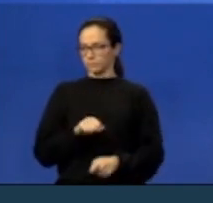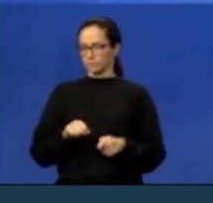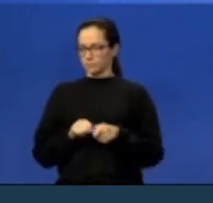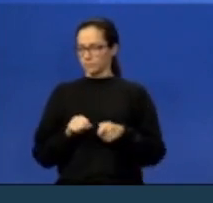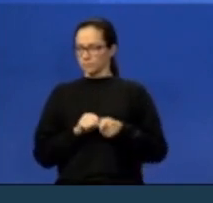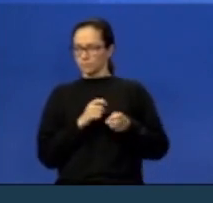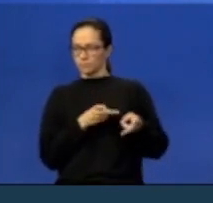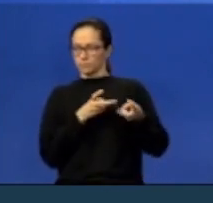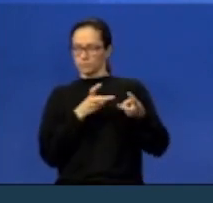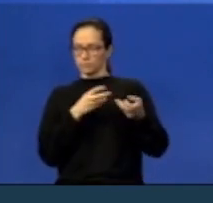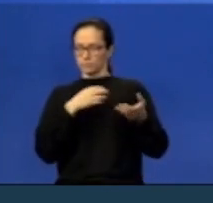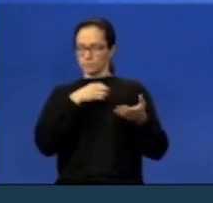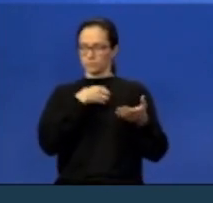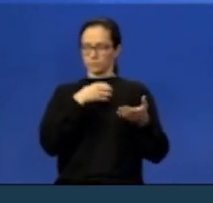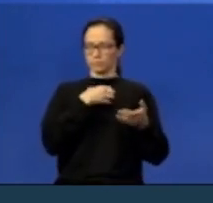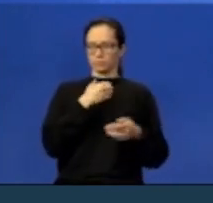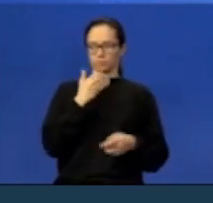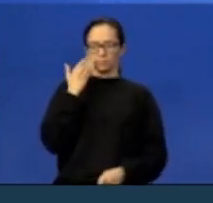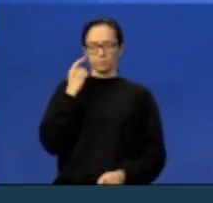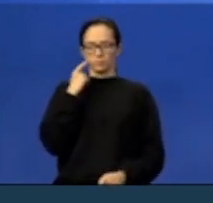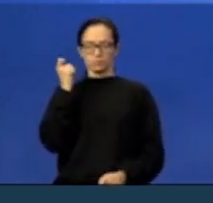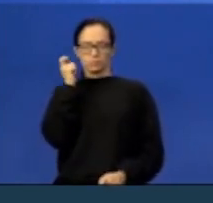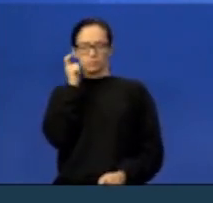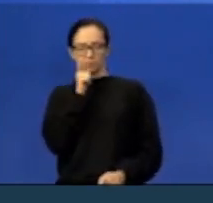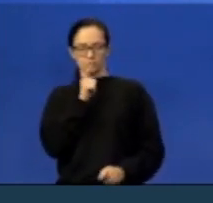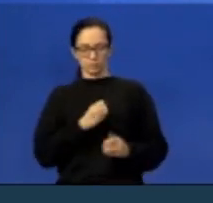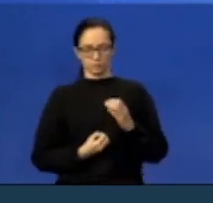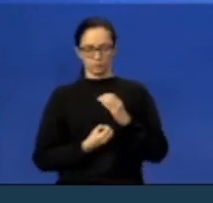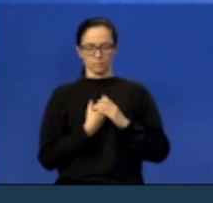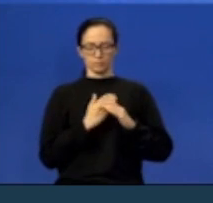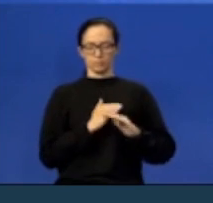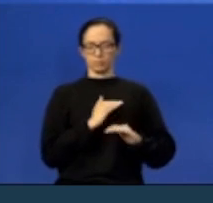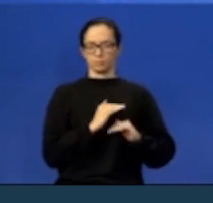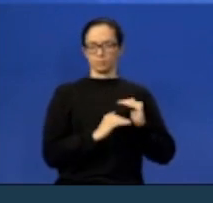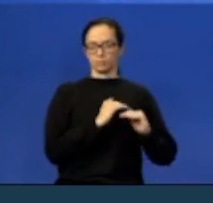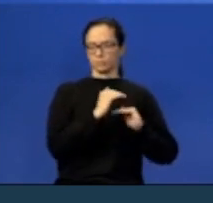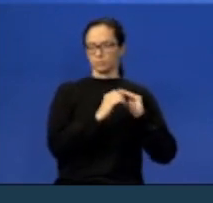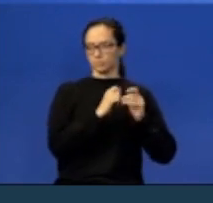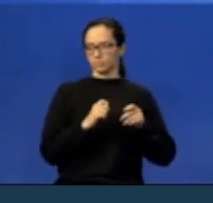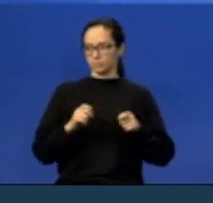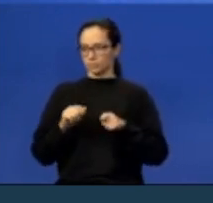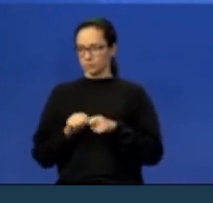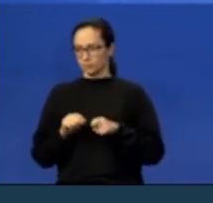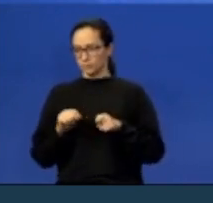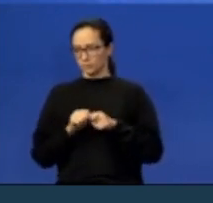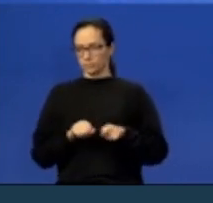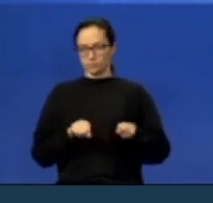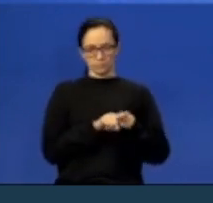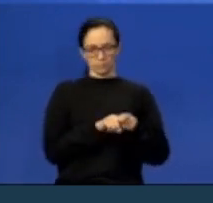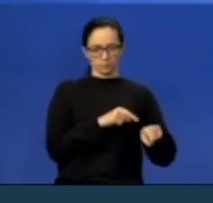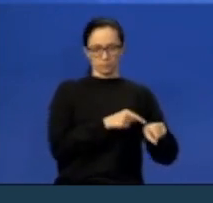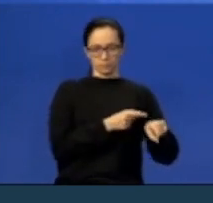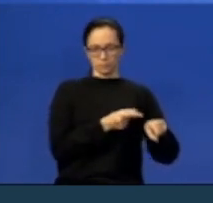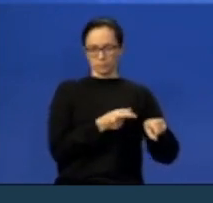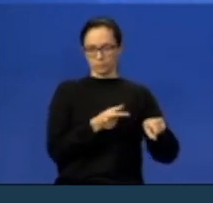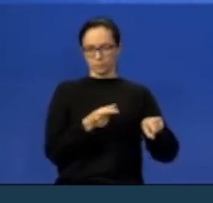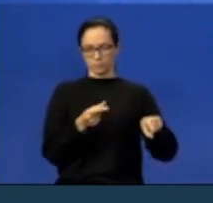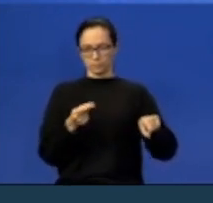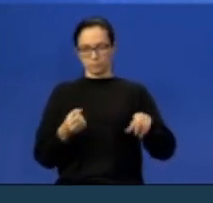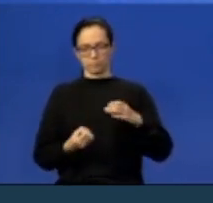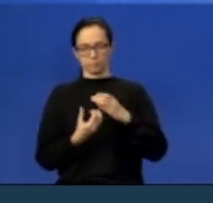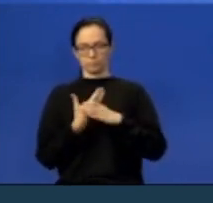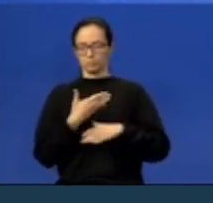uma característica de ser capaz de se reconstruir e, além de tudo, ao longo do tempo,